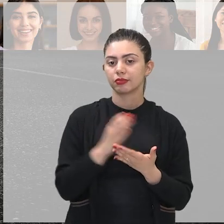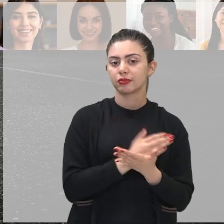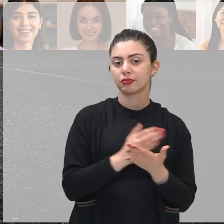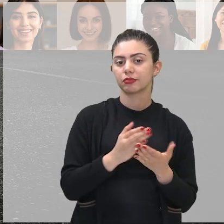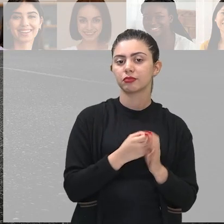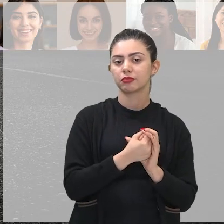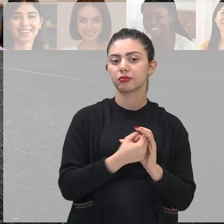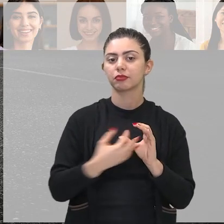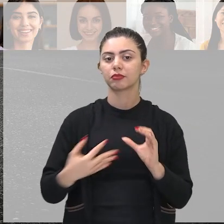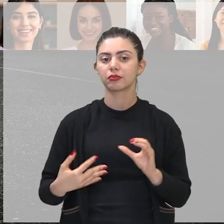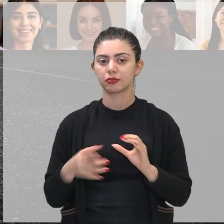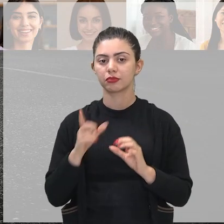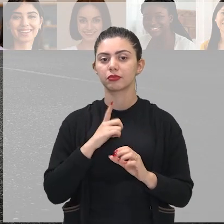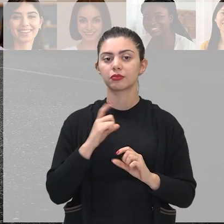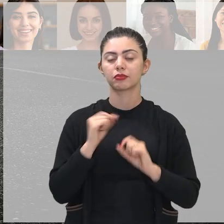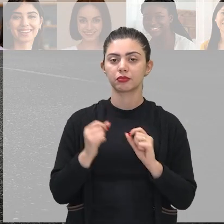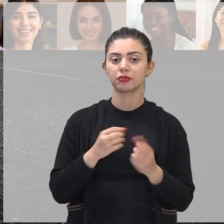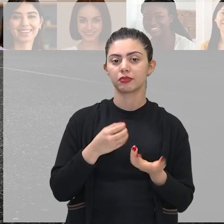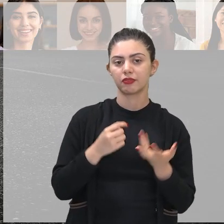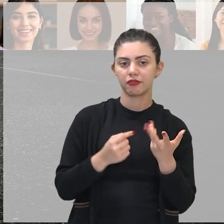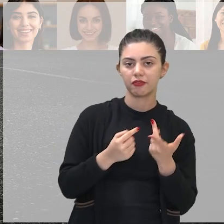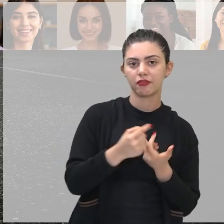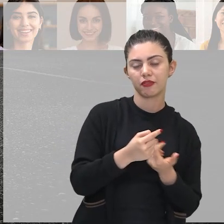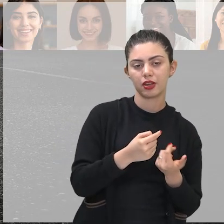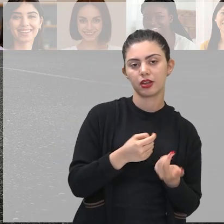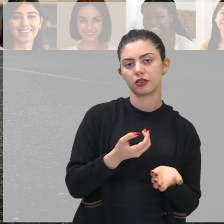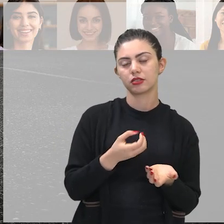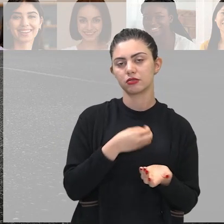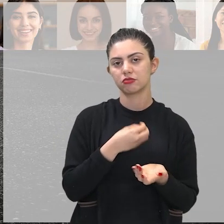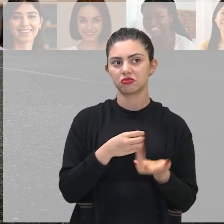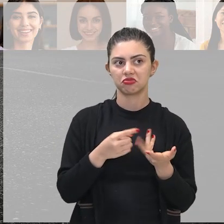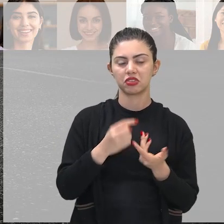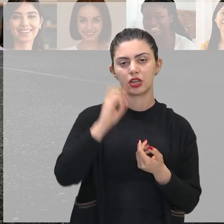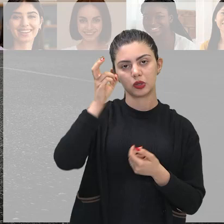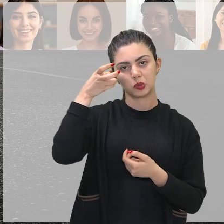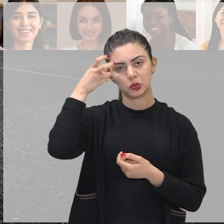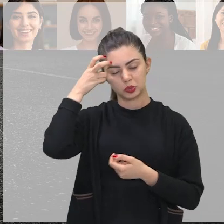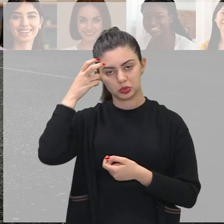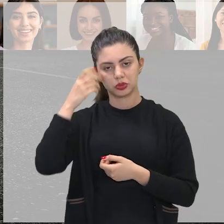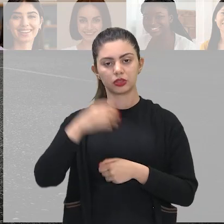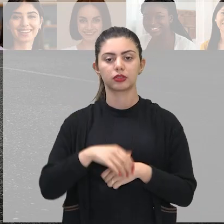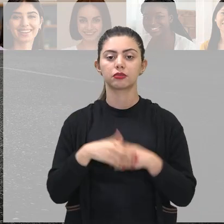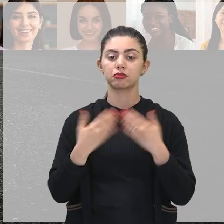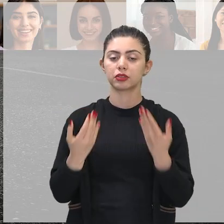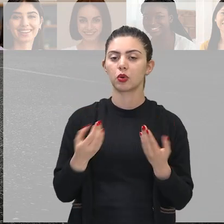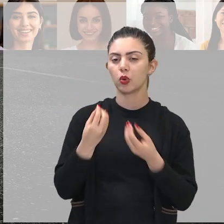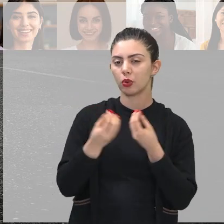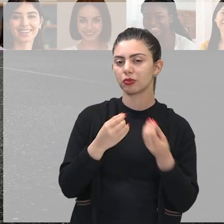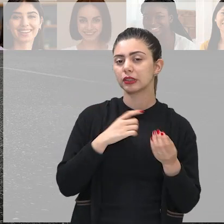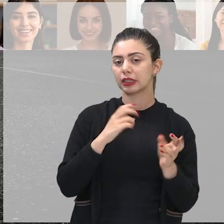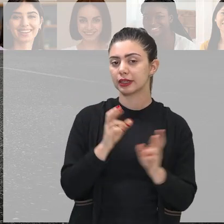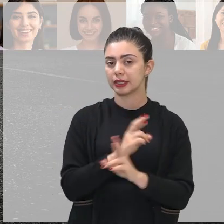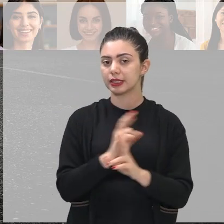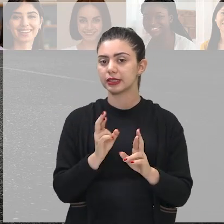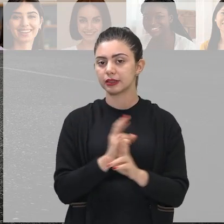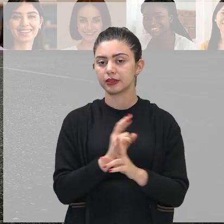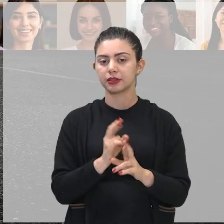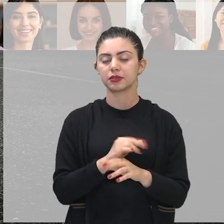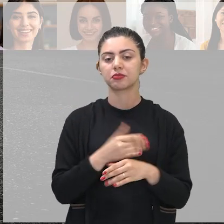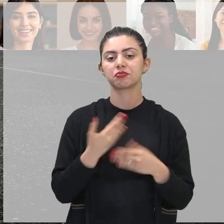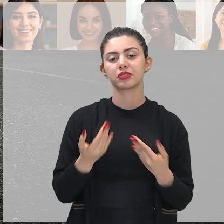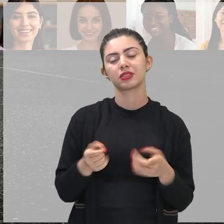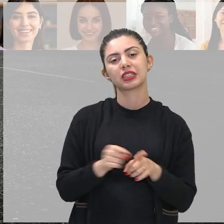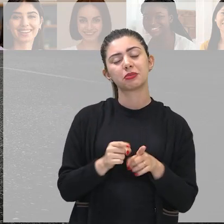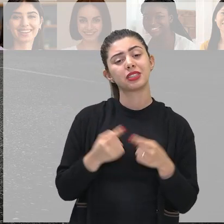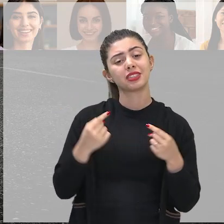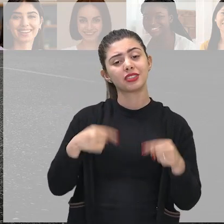apontamentos entre relação entre diversidade e cidadania, e como é que isso se relaciona. Tá? O